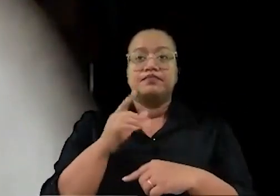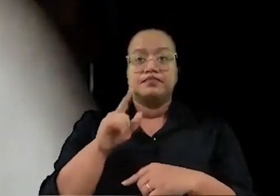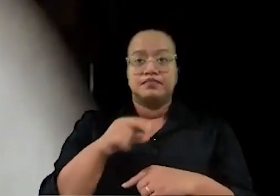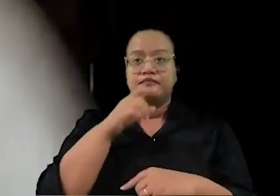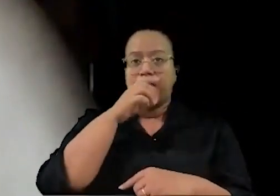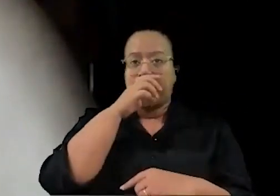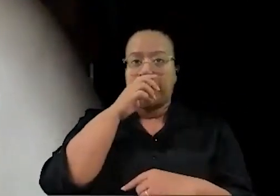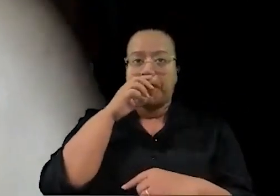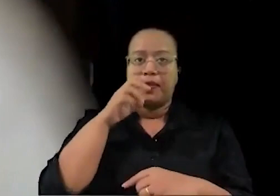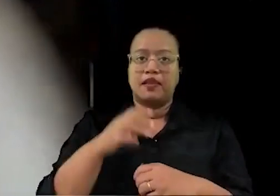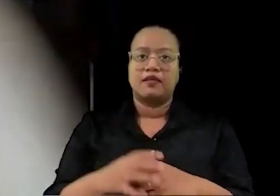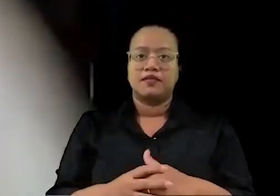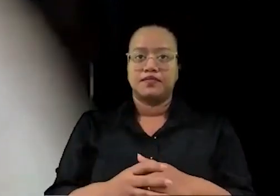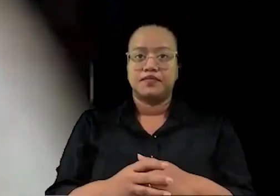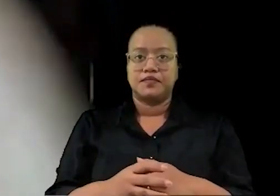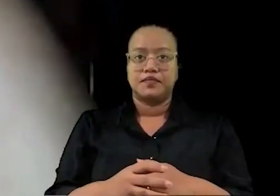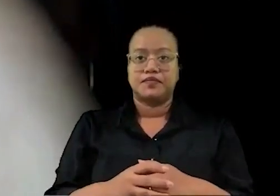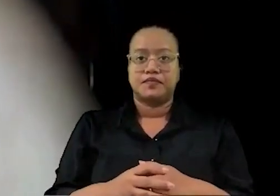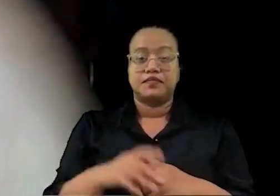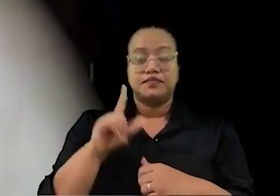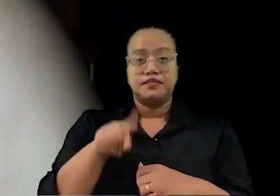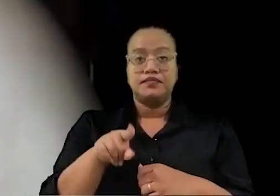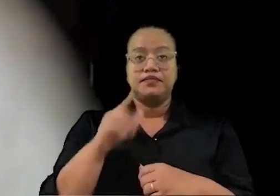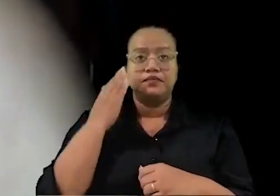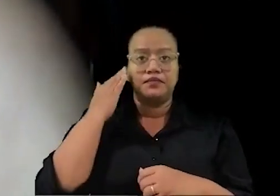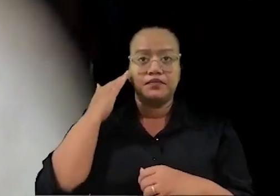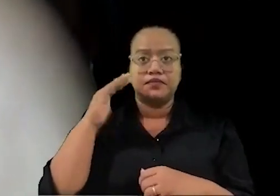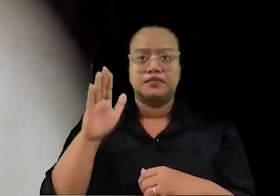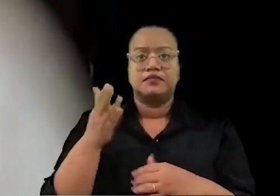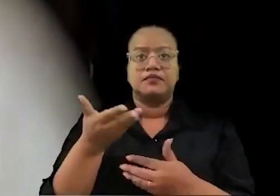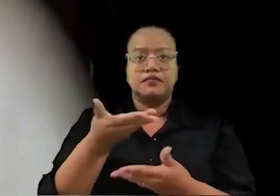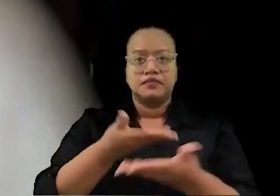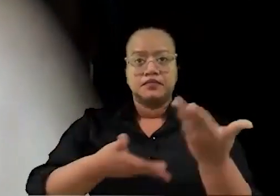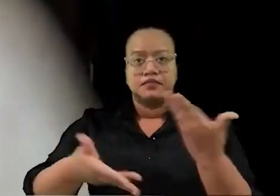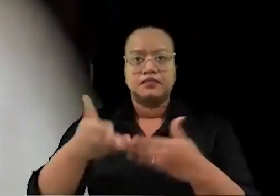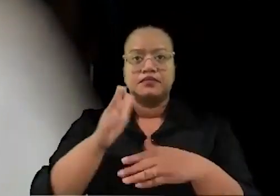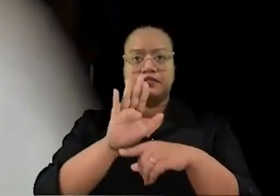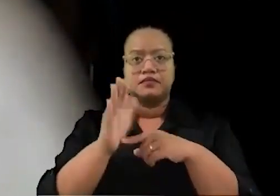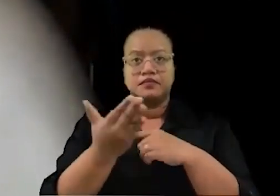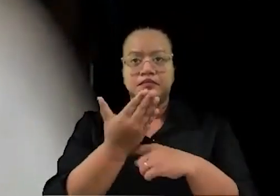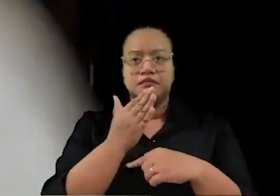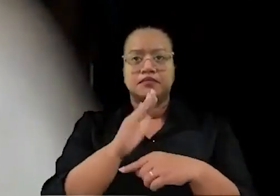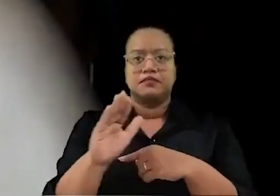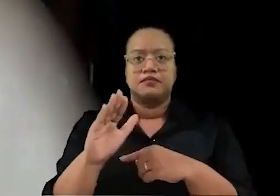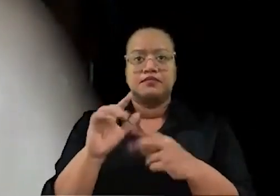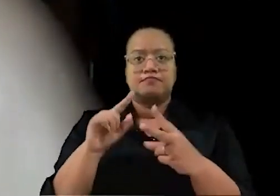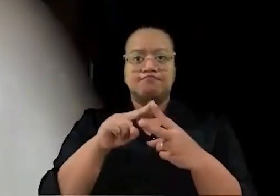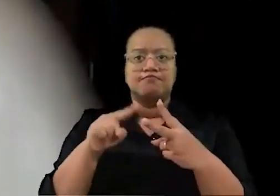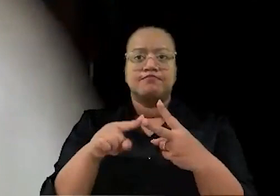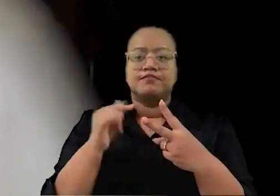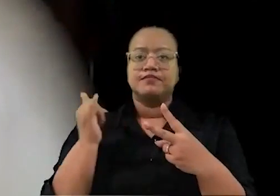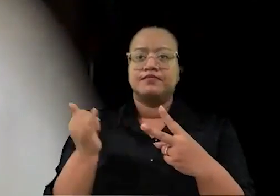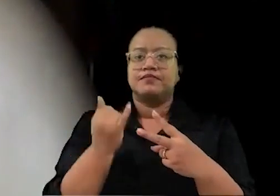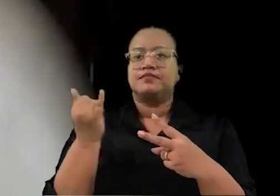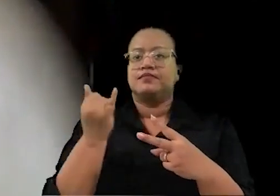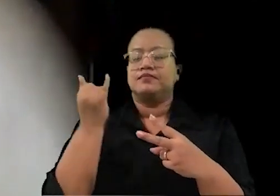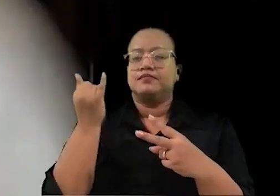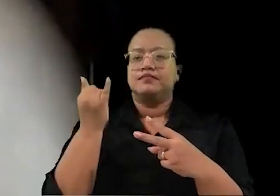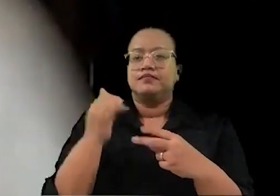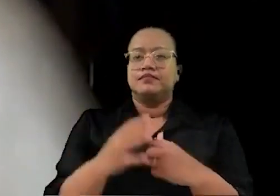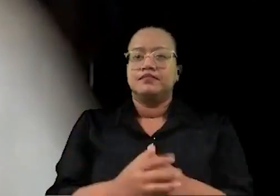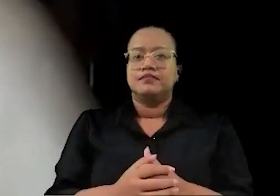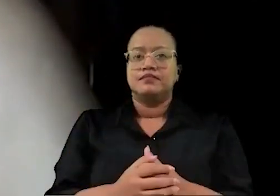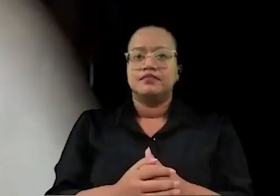a cooperação, né, que traz junto a colaboração, que é um dos fatores de existência